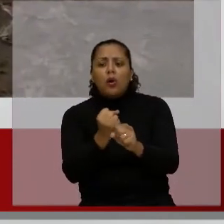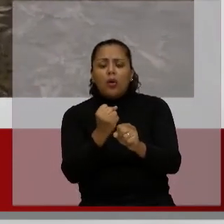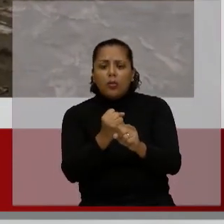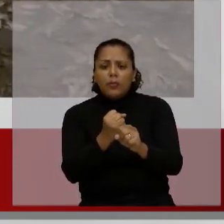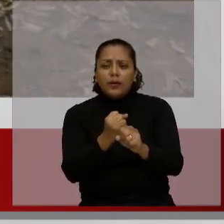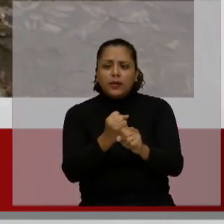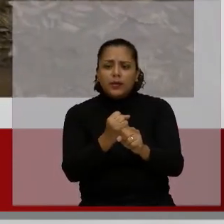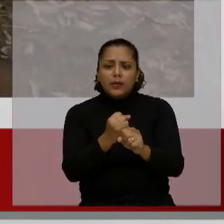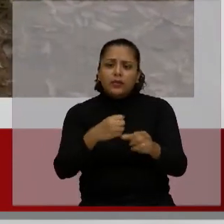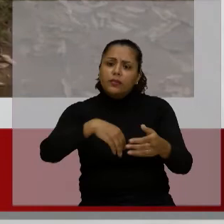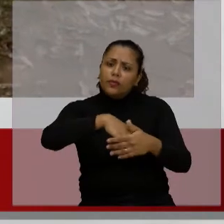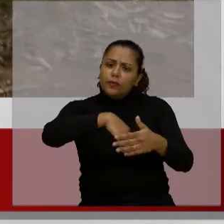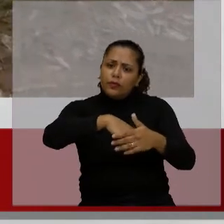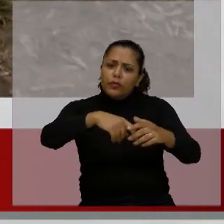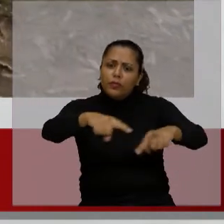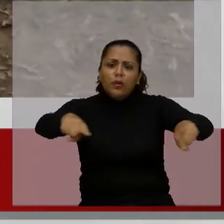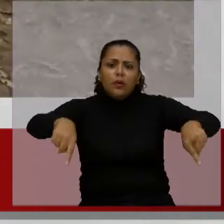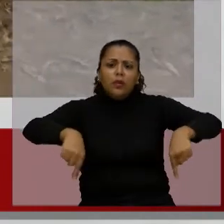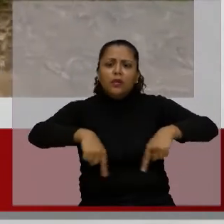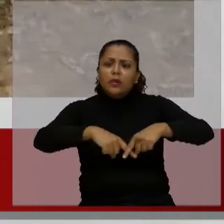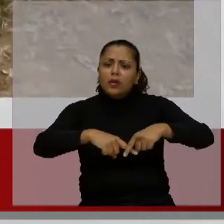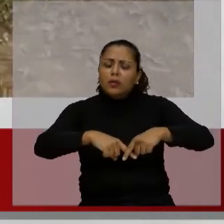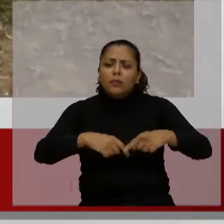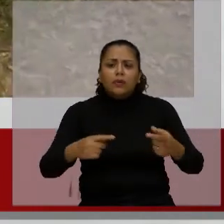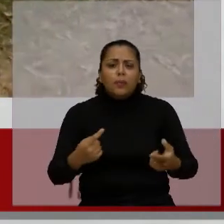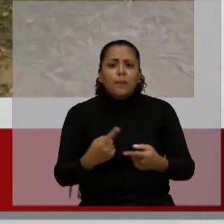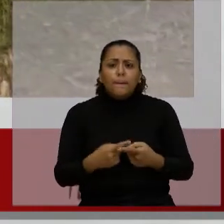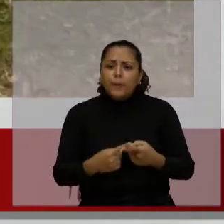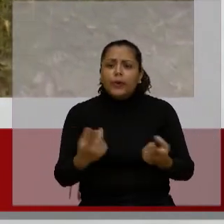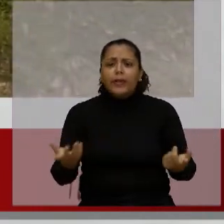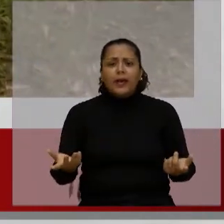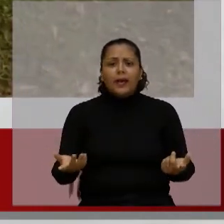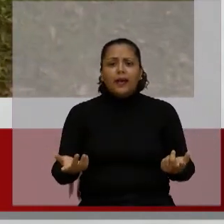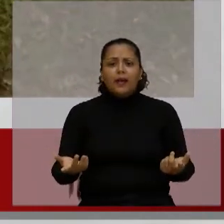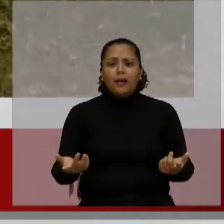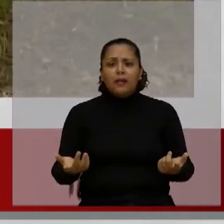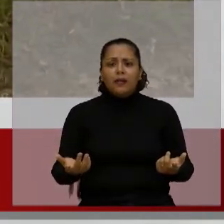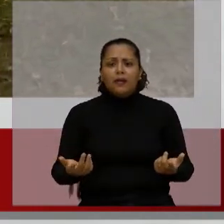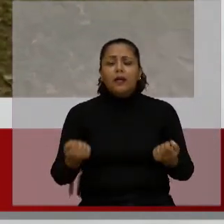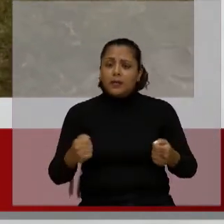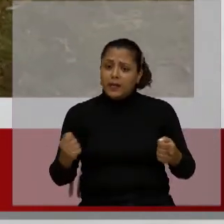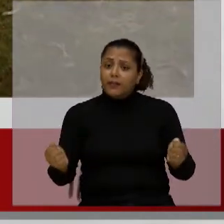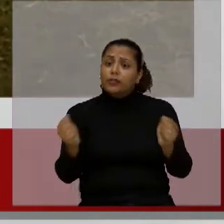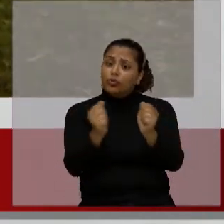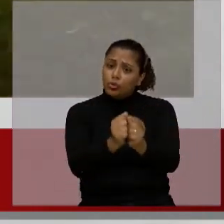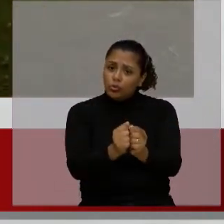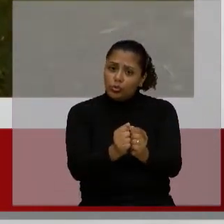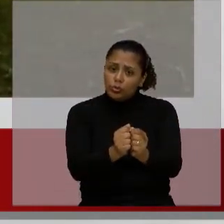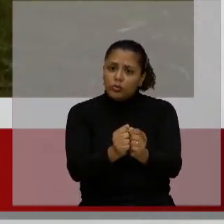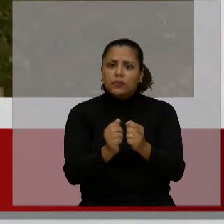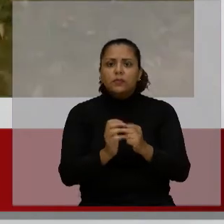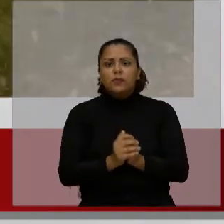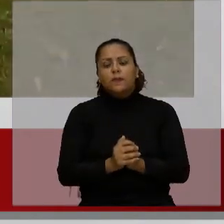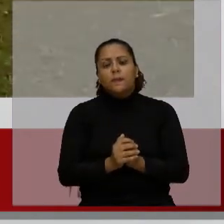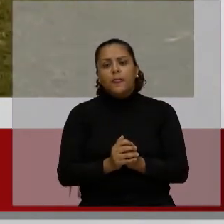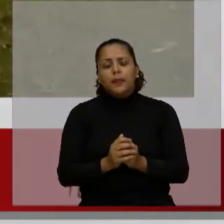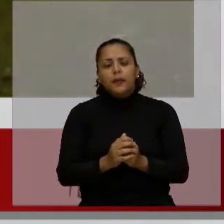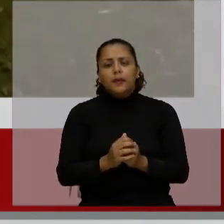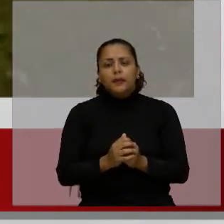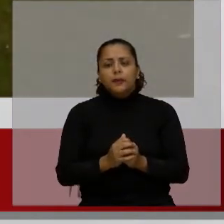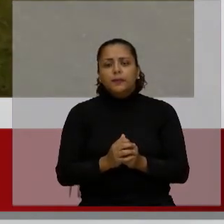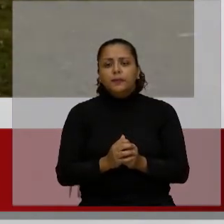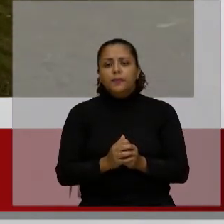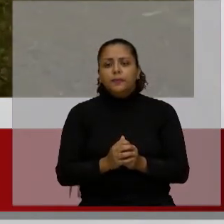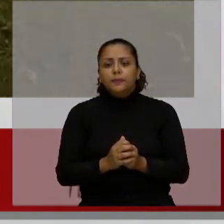pública? Certo? No meu ponto de vista, tinha que estar concluído, tinha que estar incluído, certo? Esse